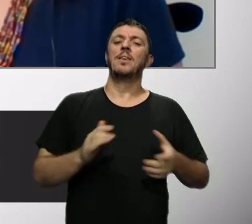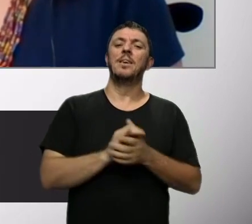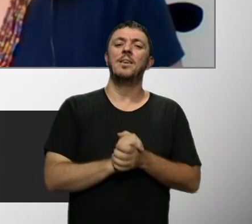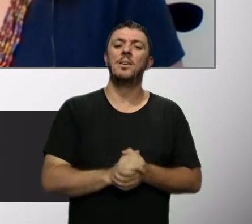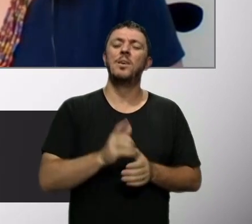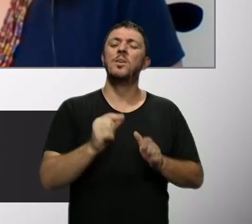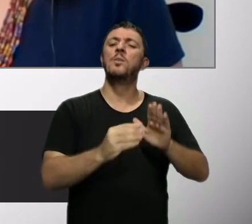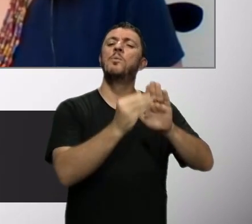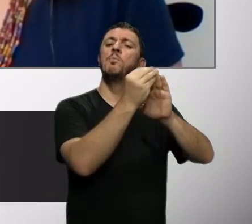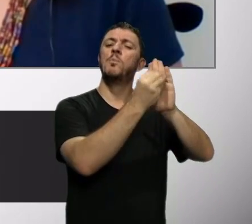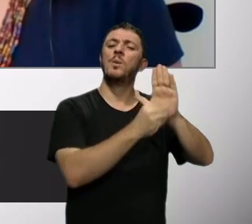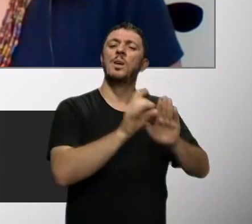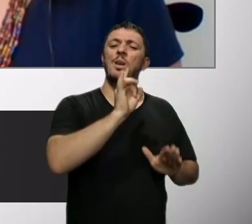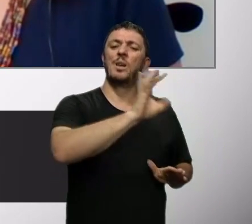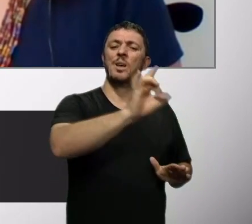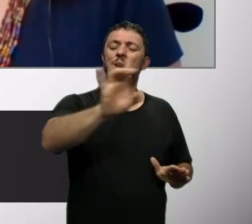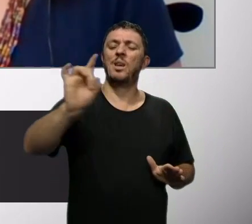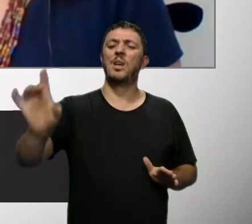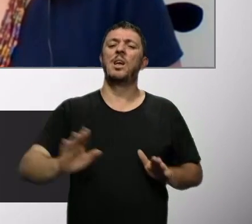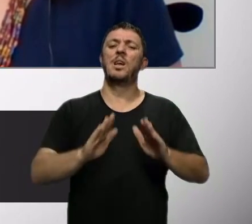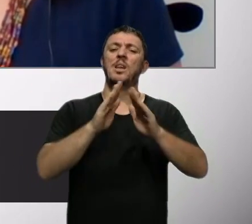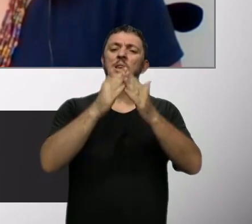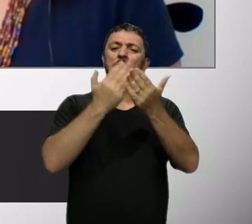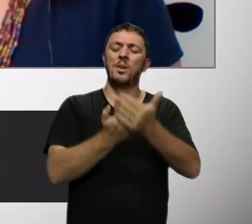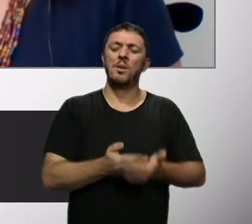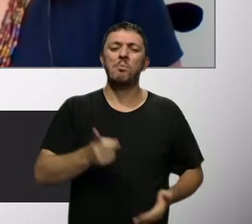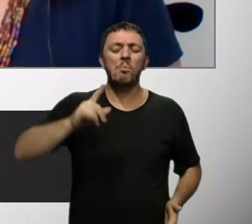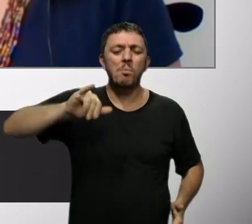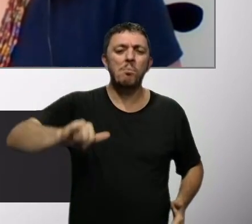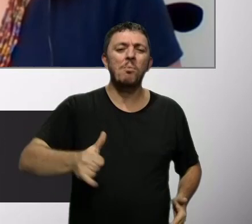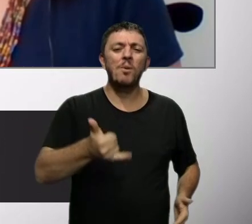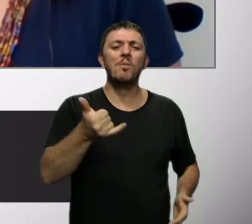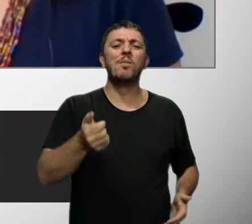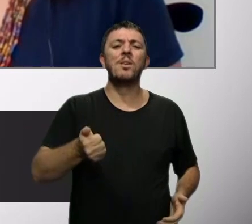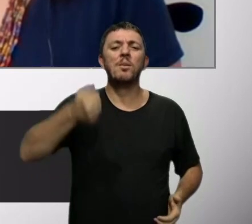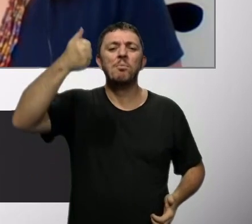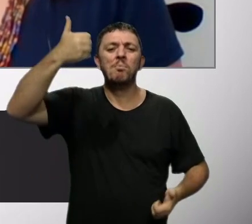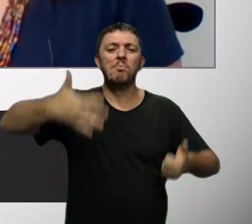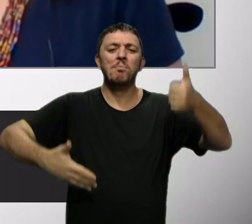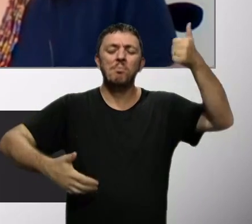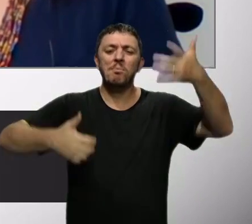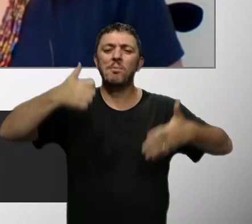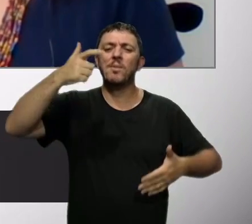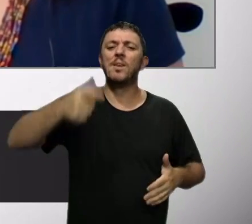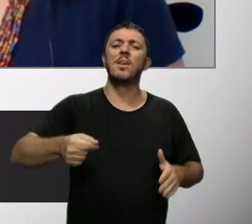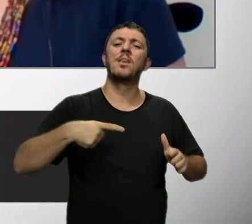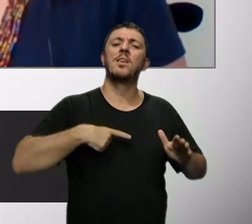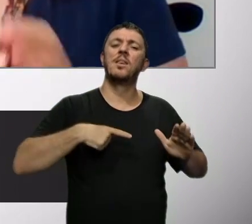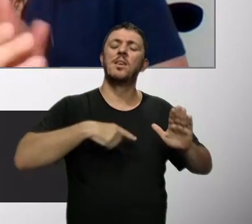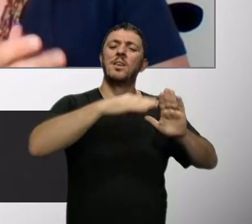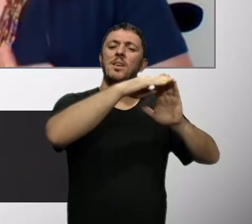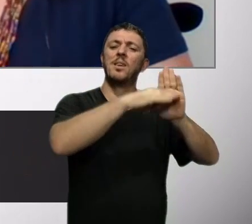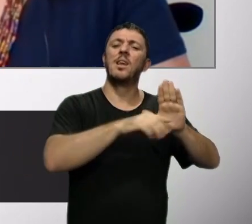dos registros das escolas que foram apresentados. Aproveita e conta também para a gente um pouquinho sobre o programa Criança, Ser Criança é Natural.